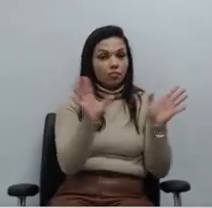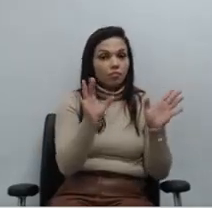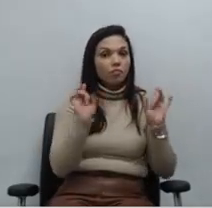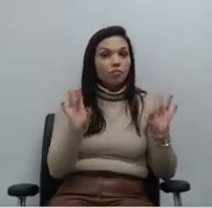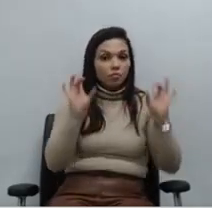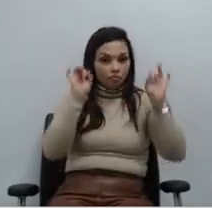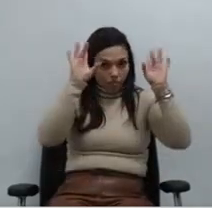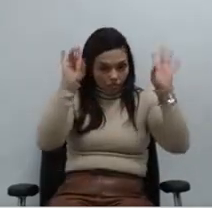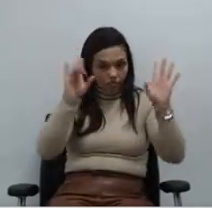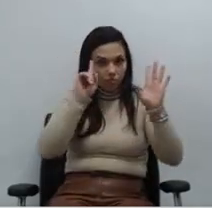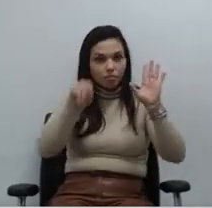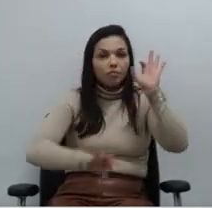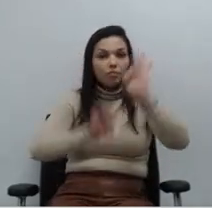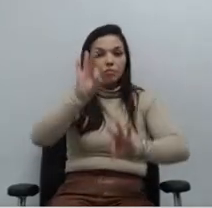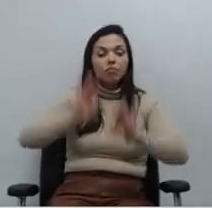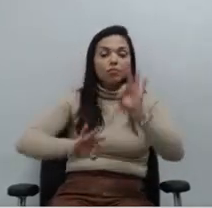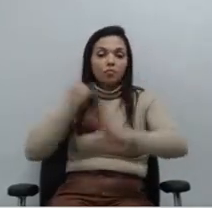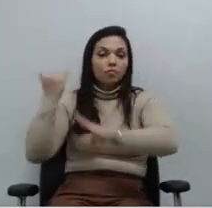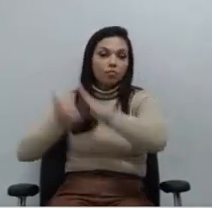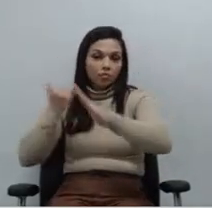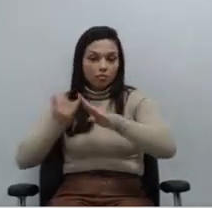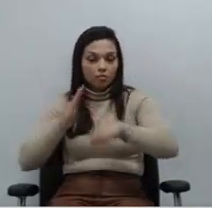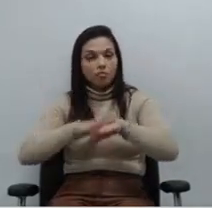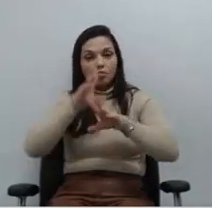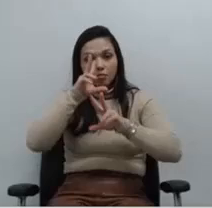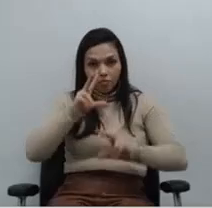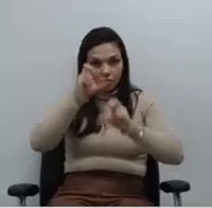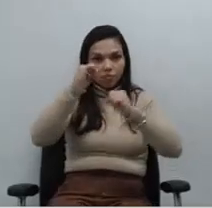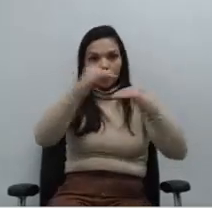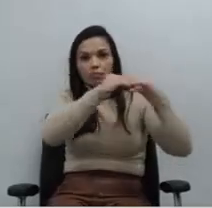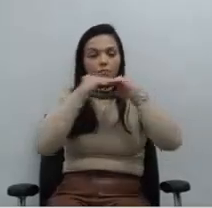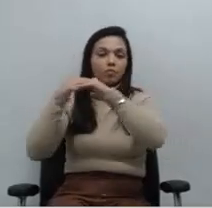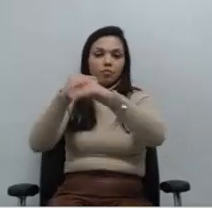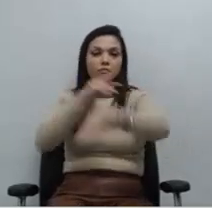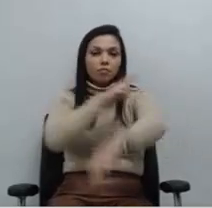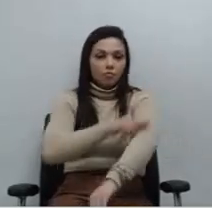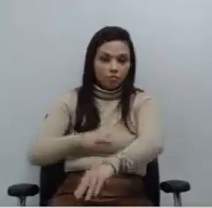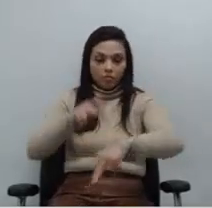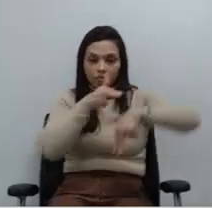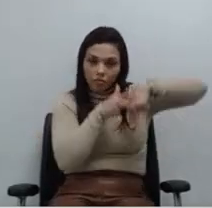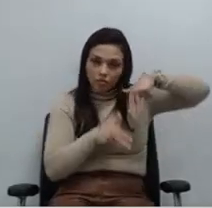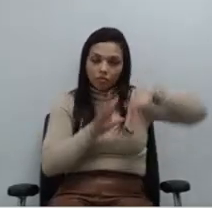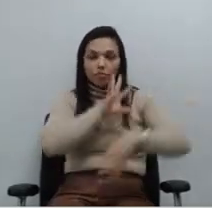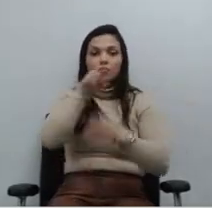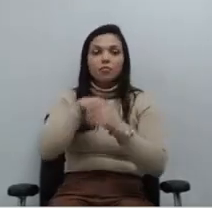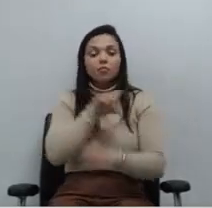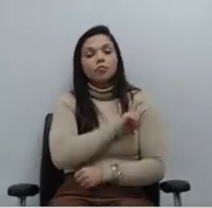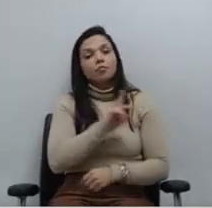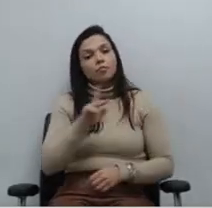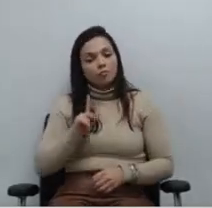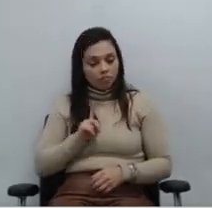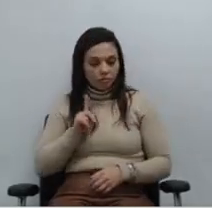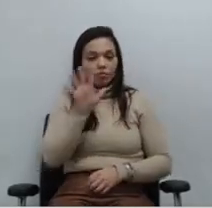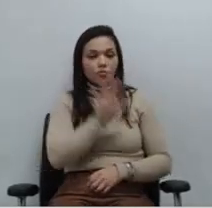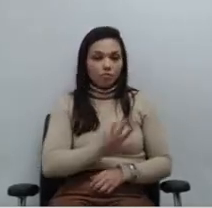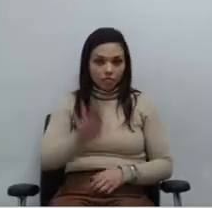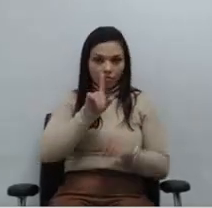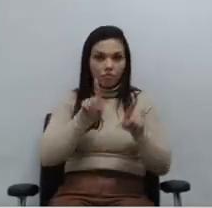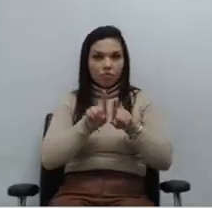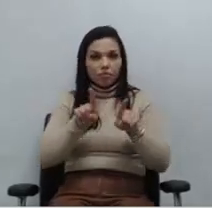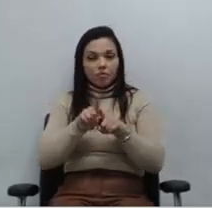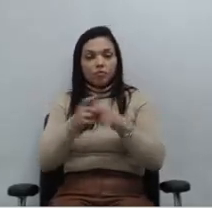execução de programas institucionais voltados ao fortalecimento da equidade racial e de gênero na Defensoria Pública. E 9, inclusão de um